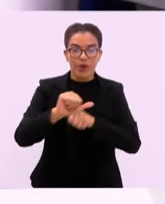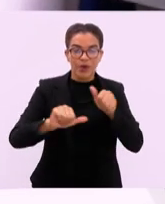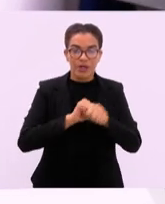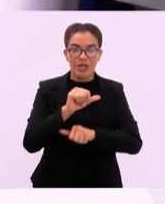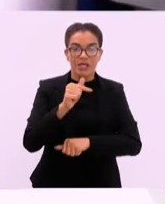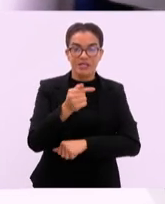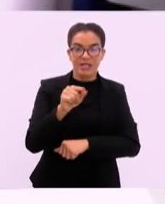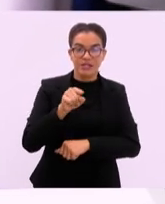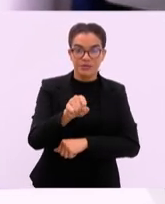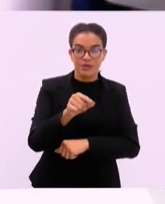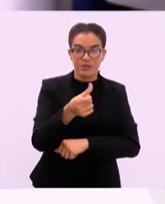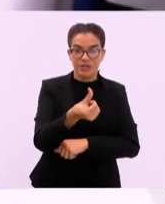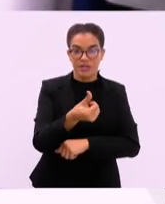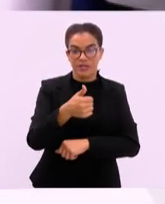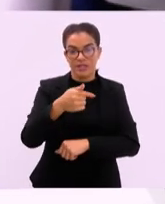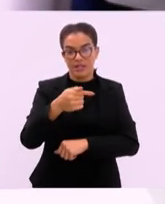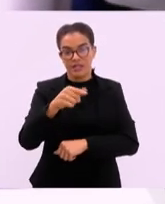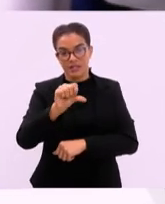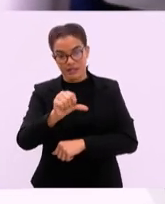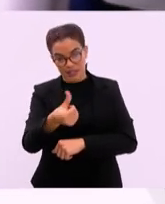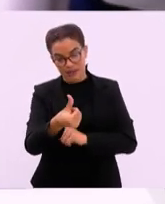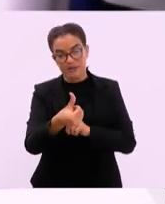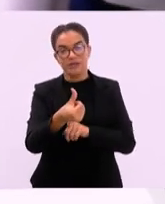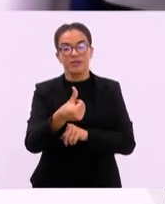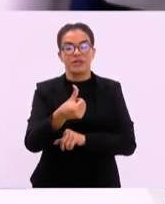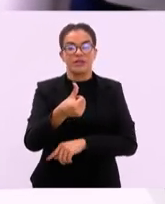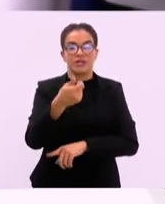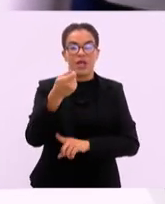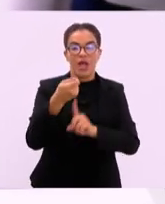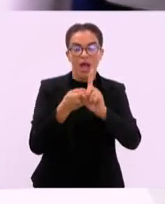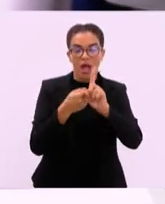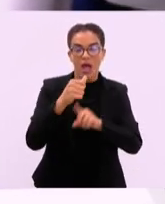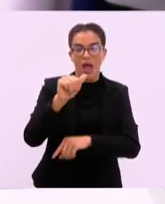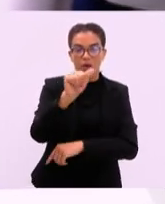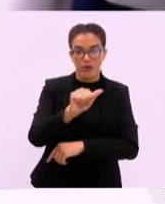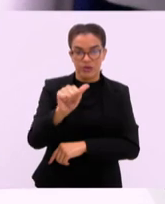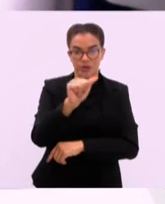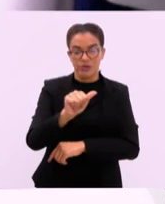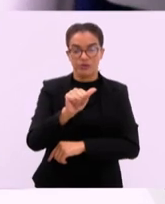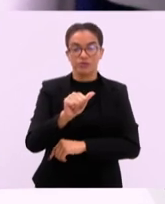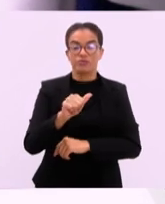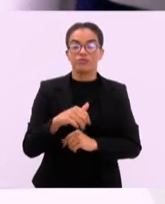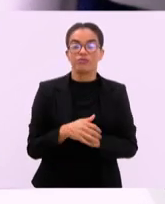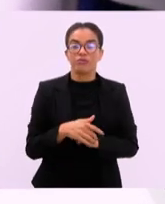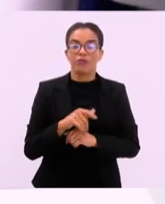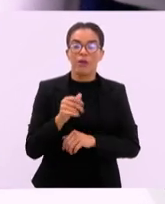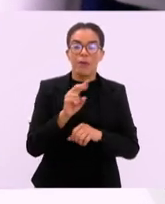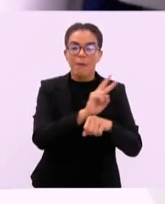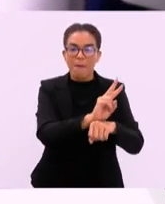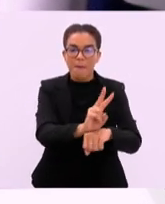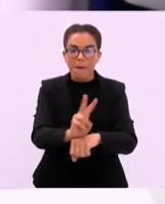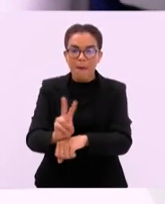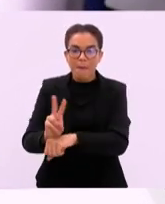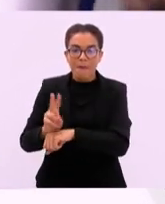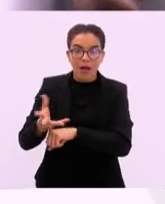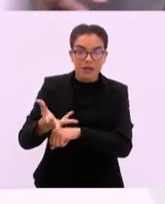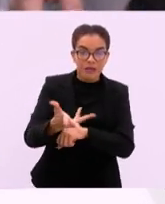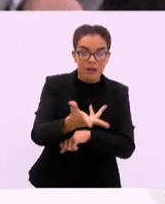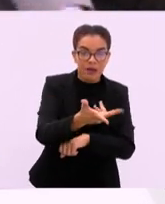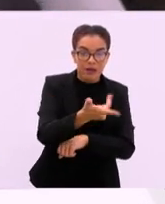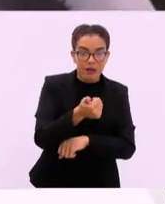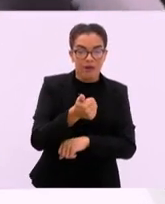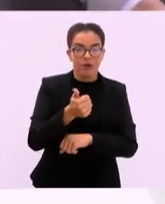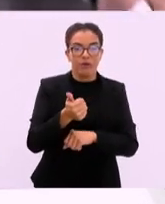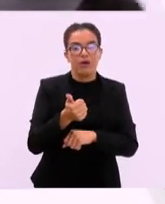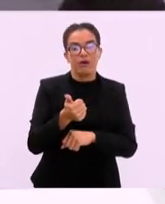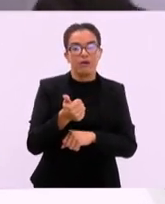número 7.666, de 28 de agosto de 2017, para determinar o monitoramento bimestral da qualidade das